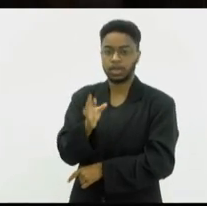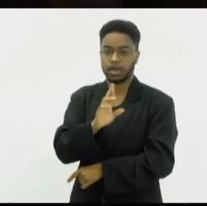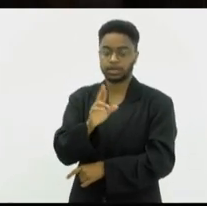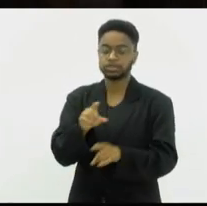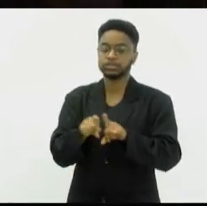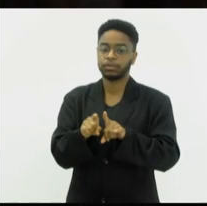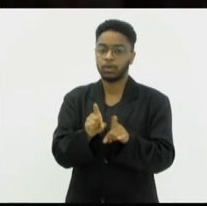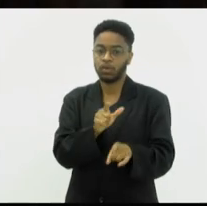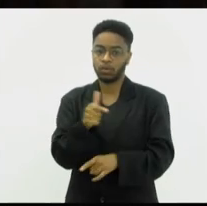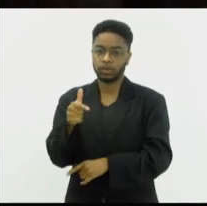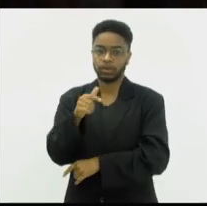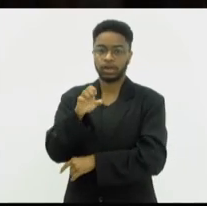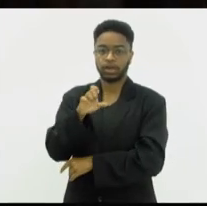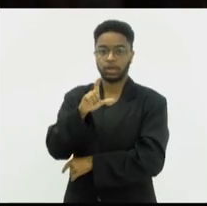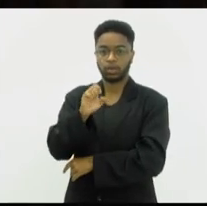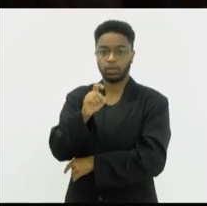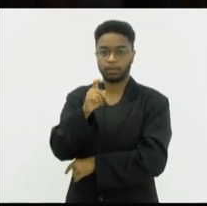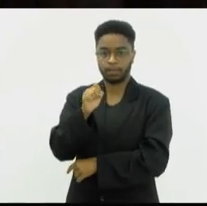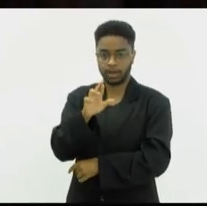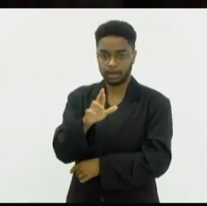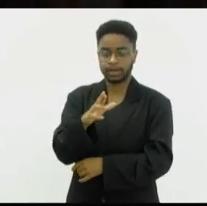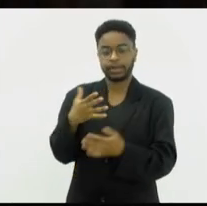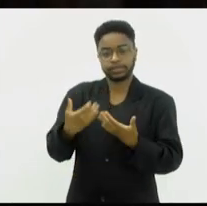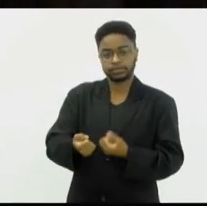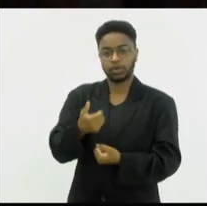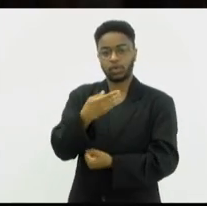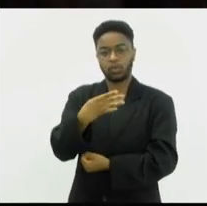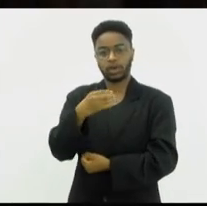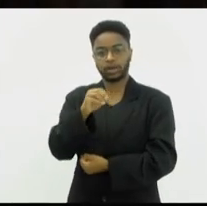Elopar, onde ela ganha mais R$ 40 mil.